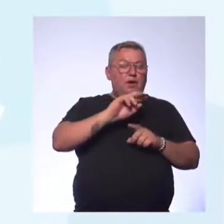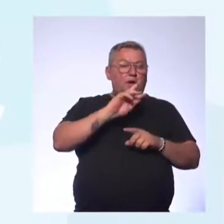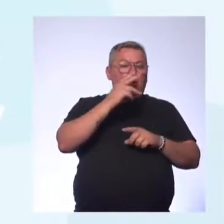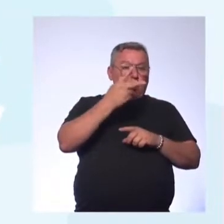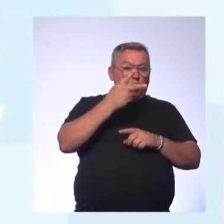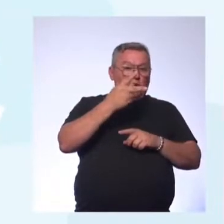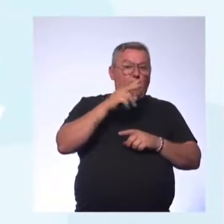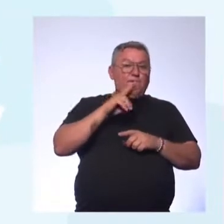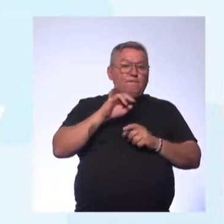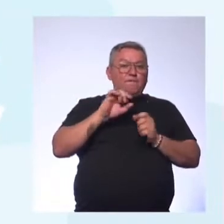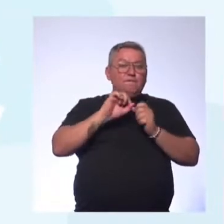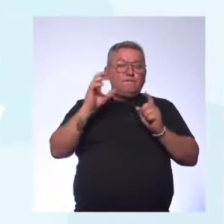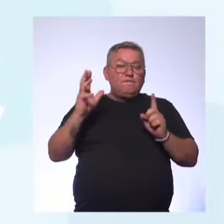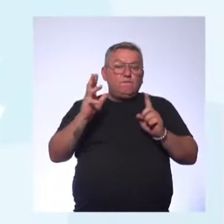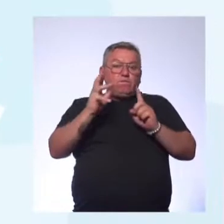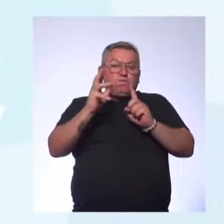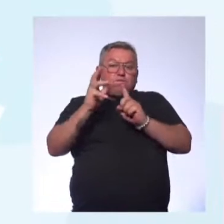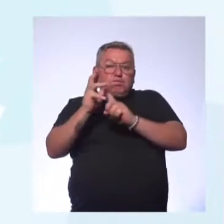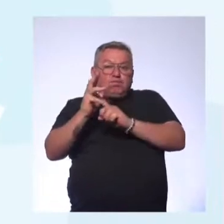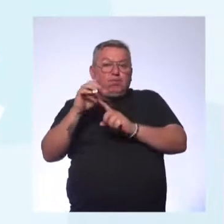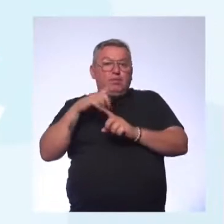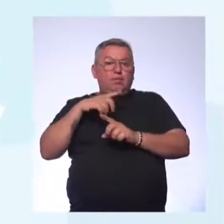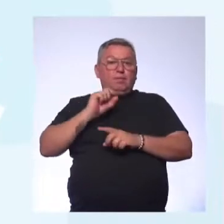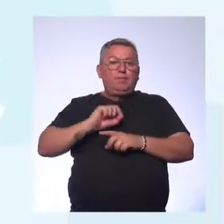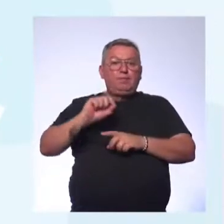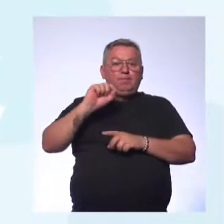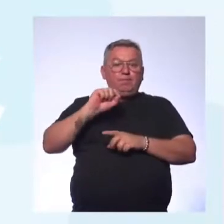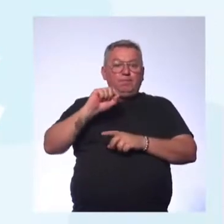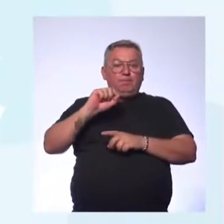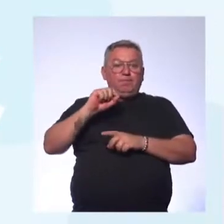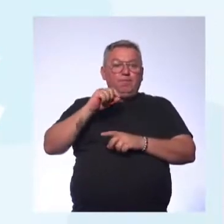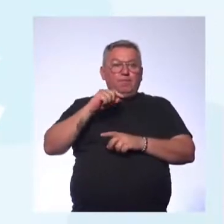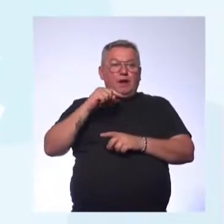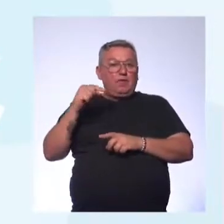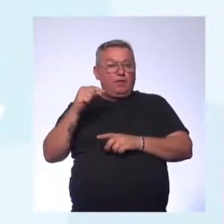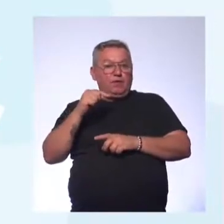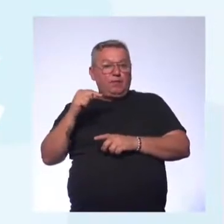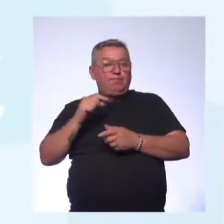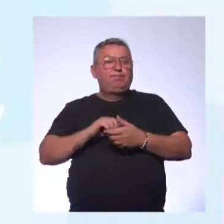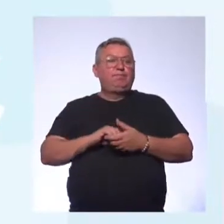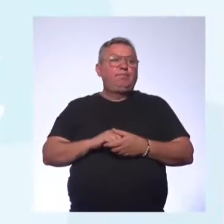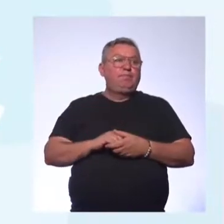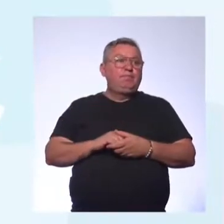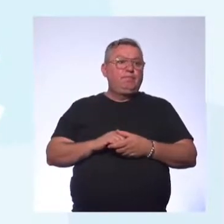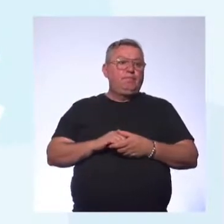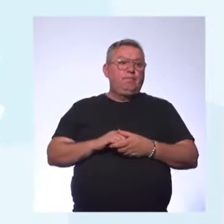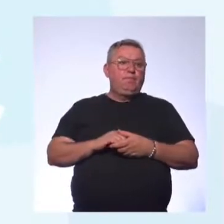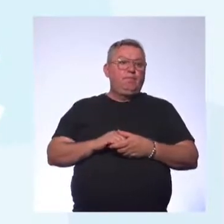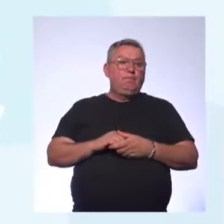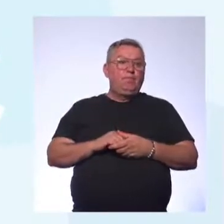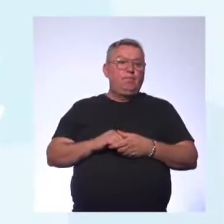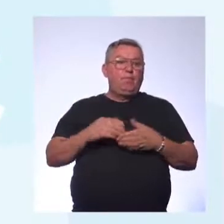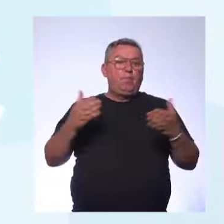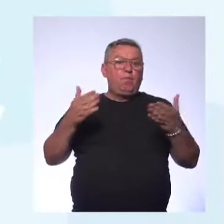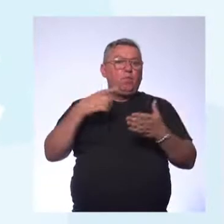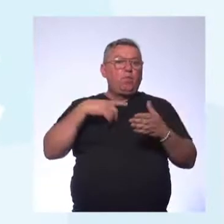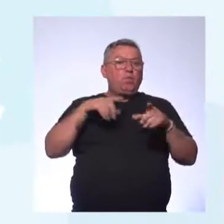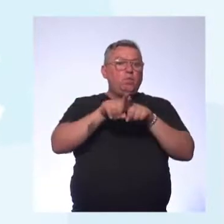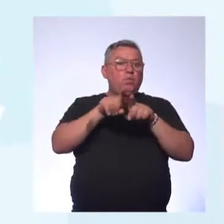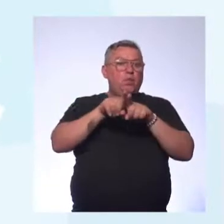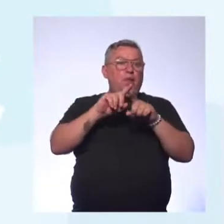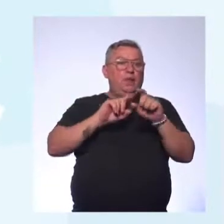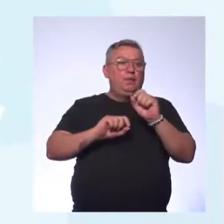ele vai atrair o cloro que possui carga elétrica negativa Ok e Aqui nós temos